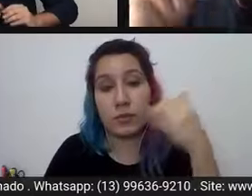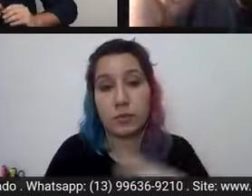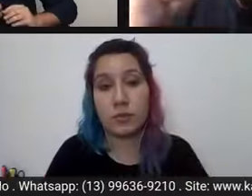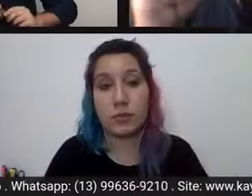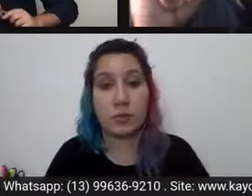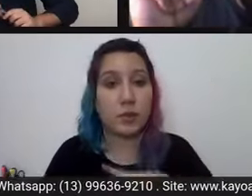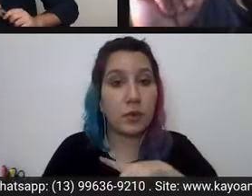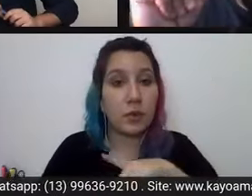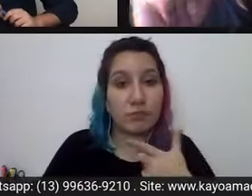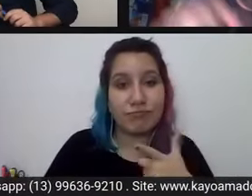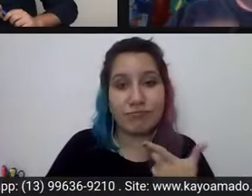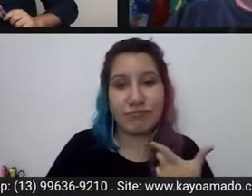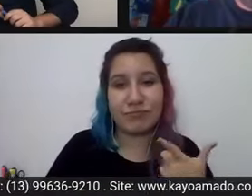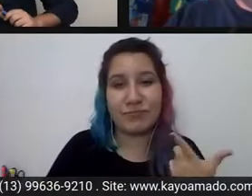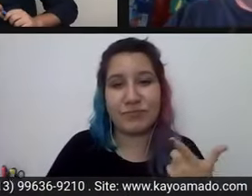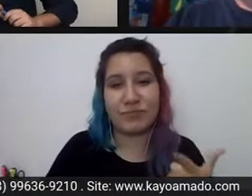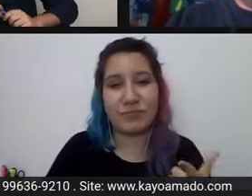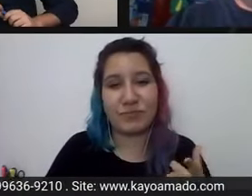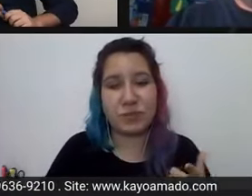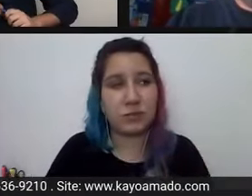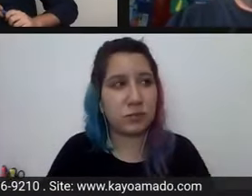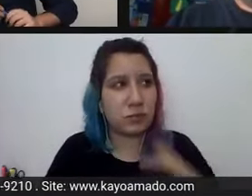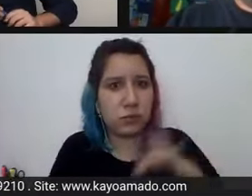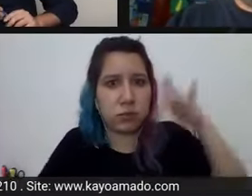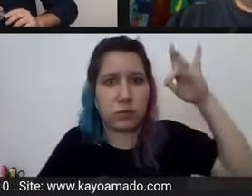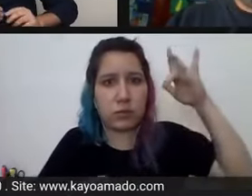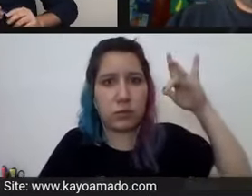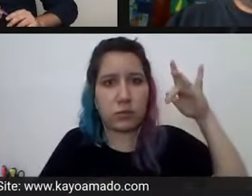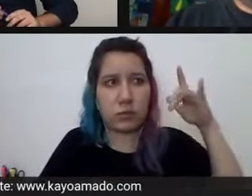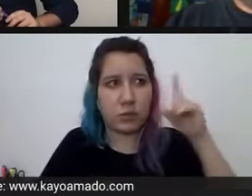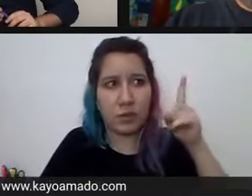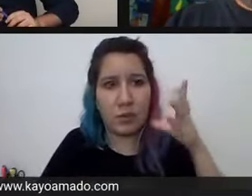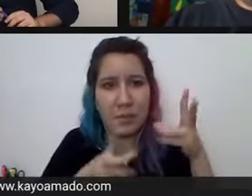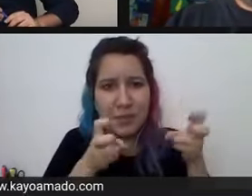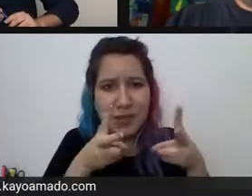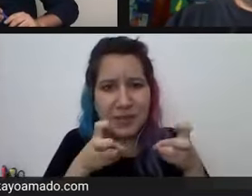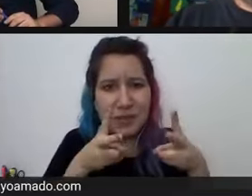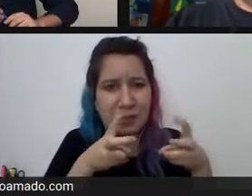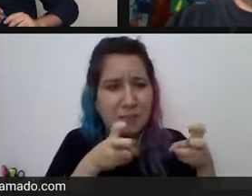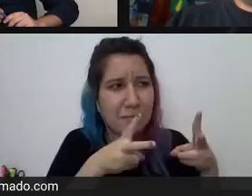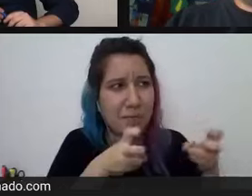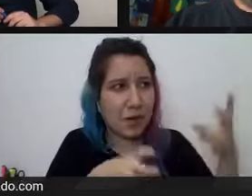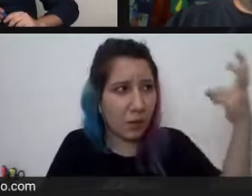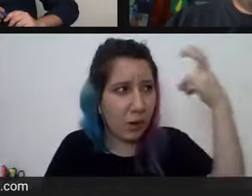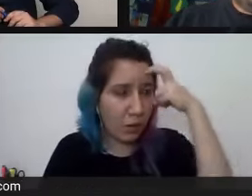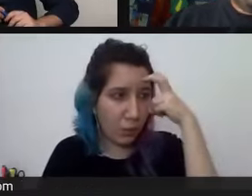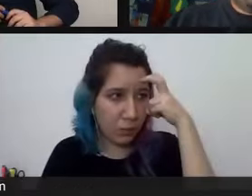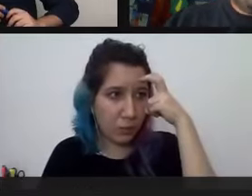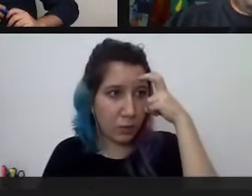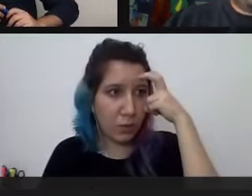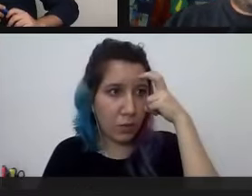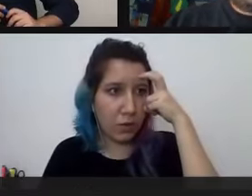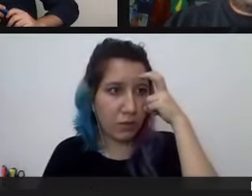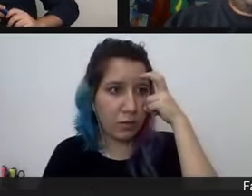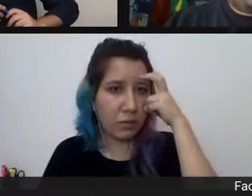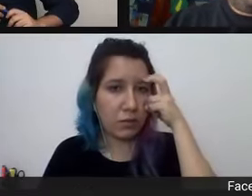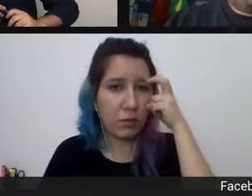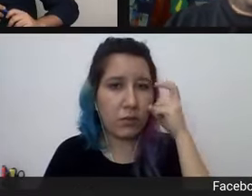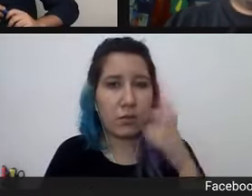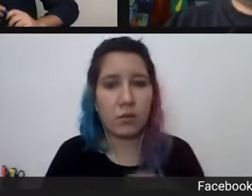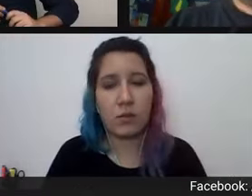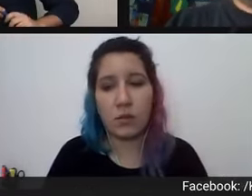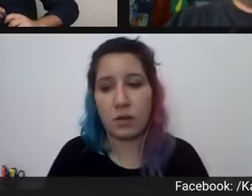tido aquele estralo, não perceber o quanto que é valoroso a sua cultura, sabe aquele bolinho que uma